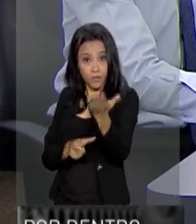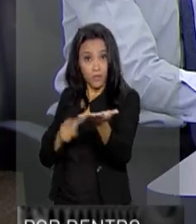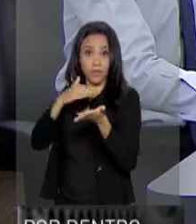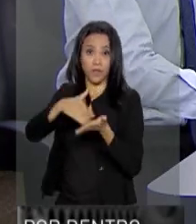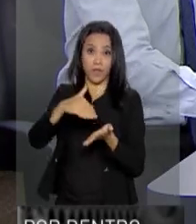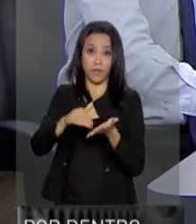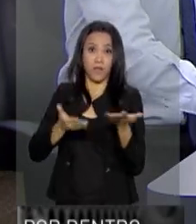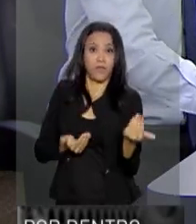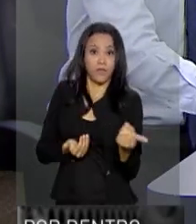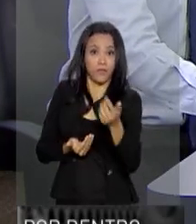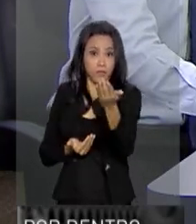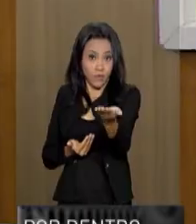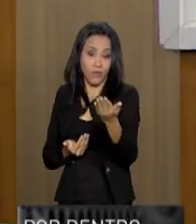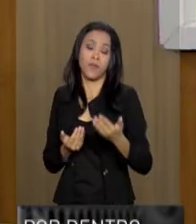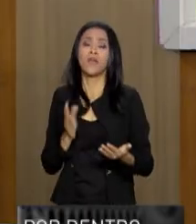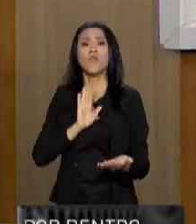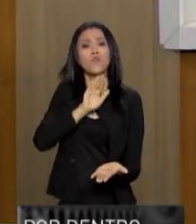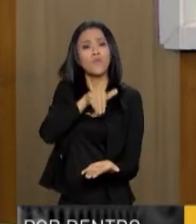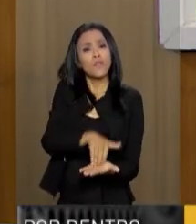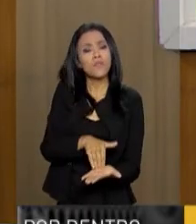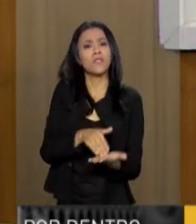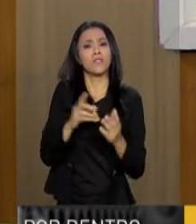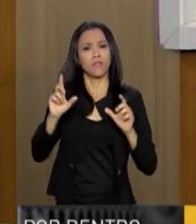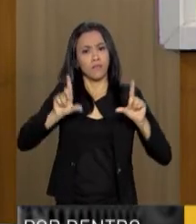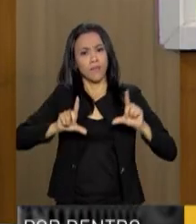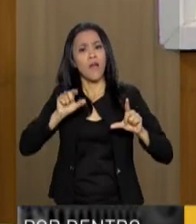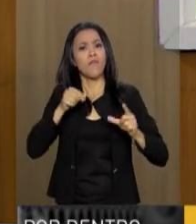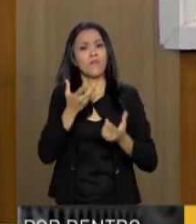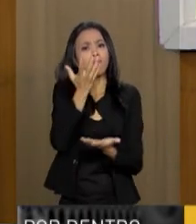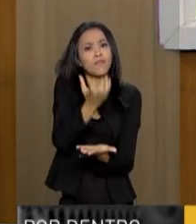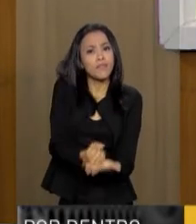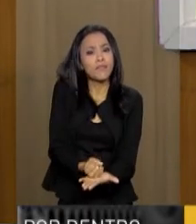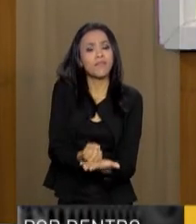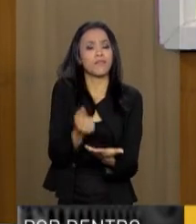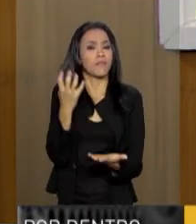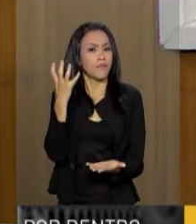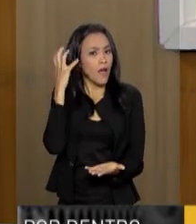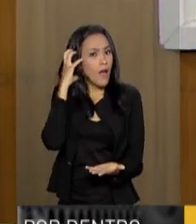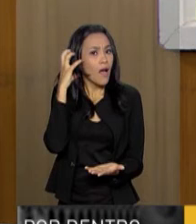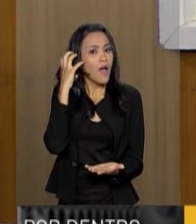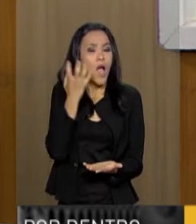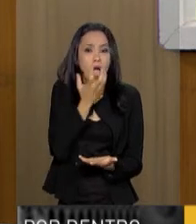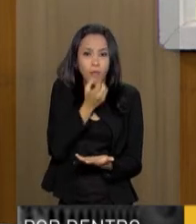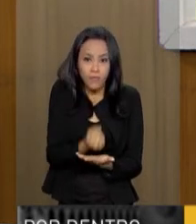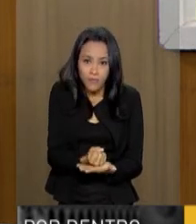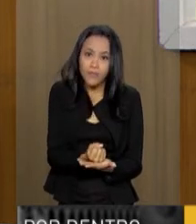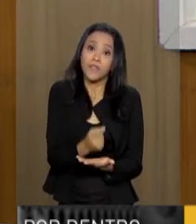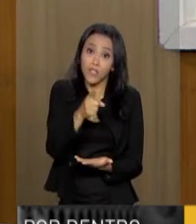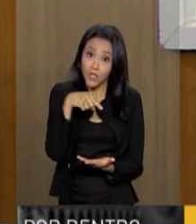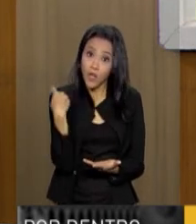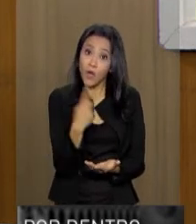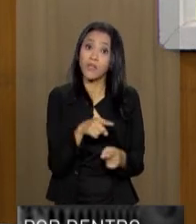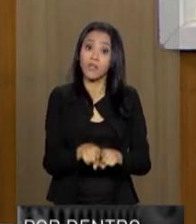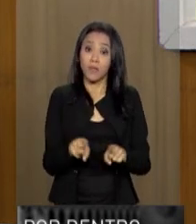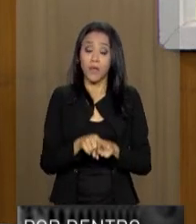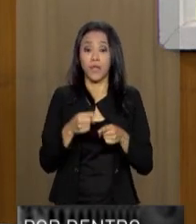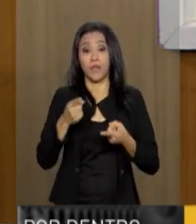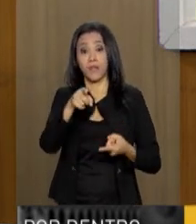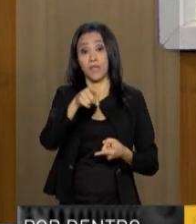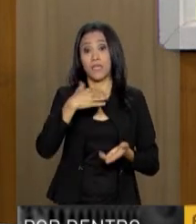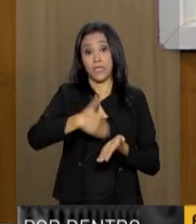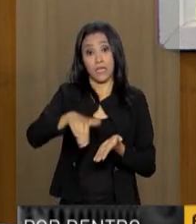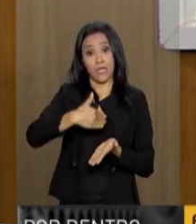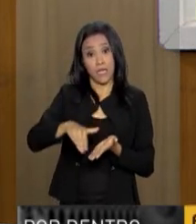ao final do programa o áudio vai estar disponível no site da rede nacional de rádio nós estamos ao vivo também pela página da secretaria